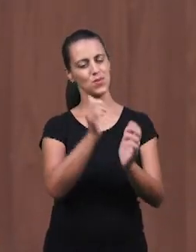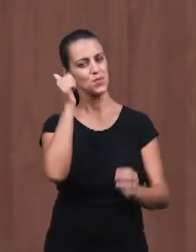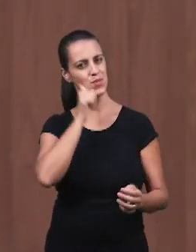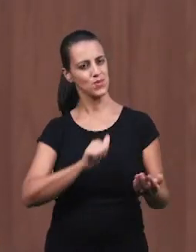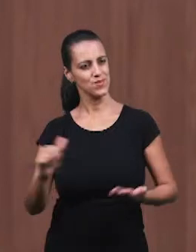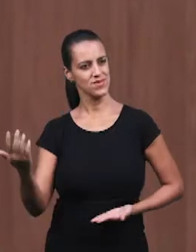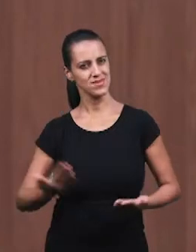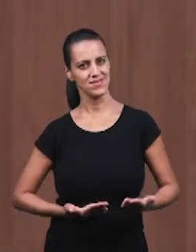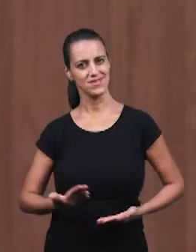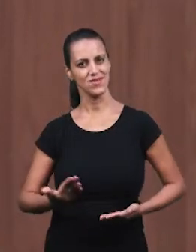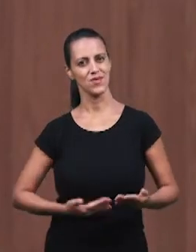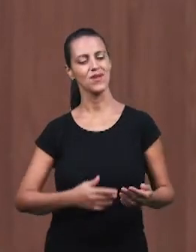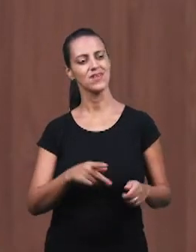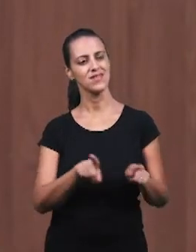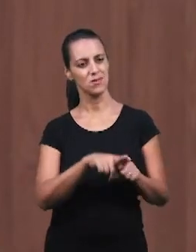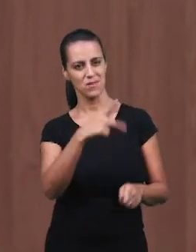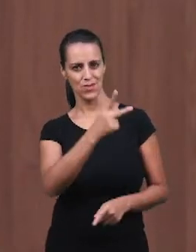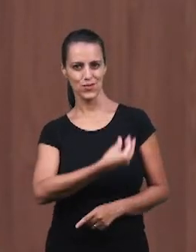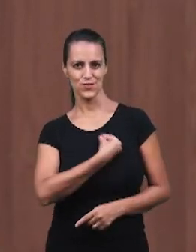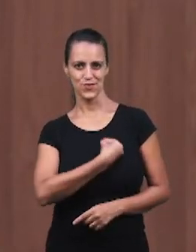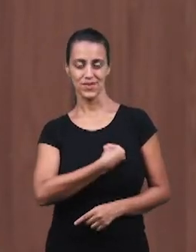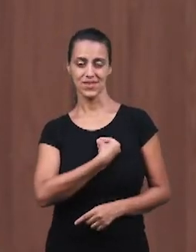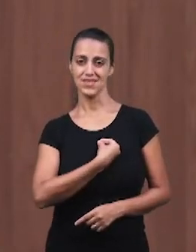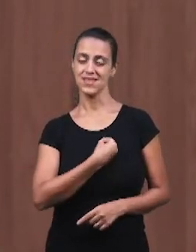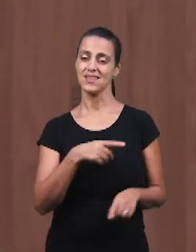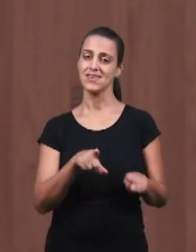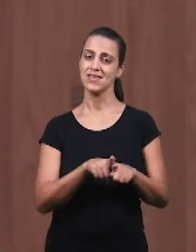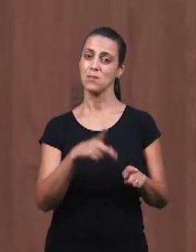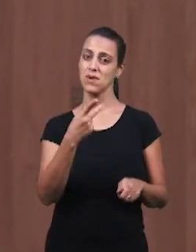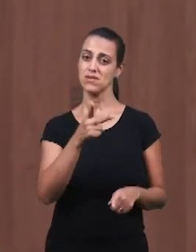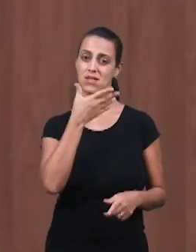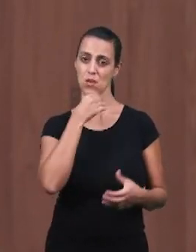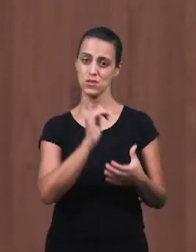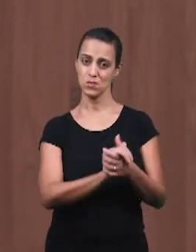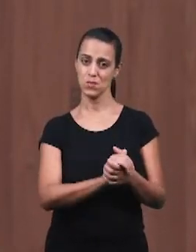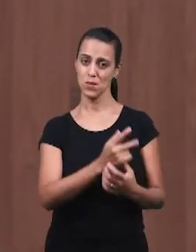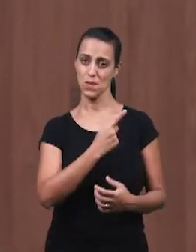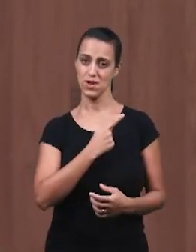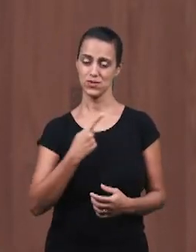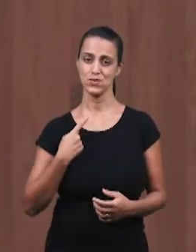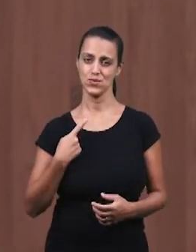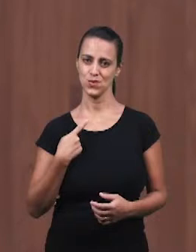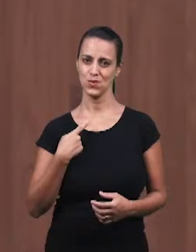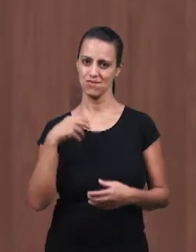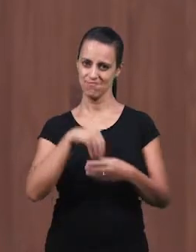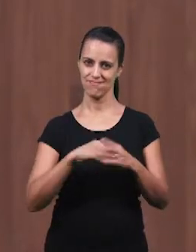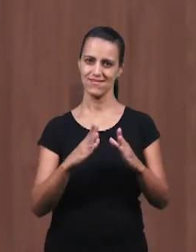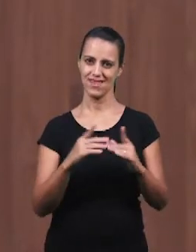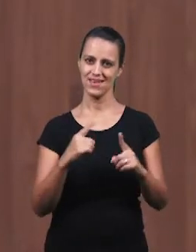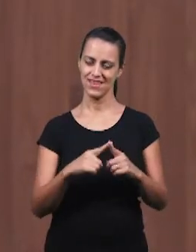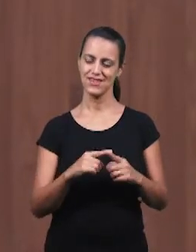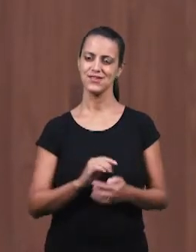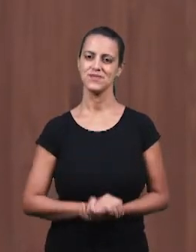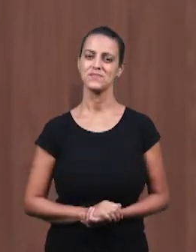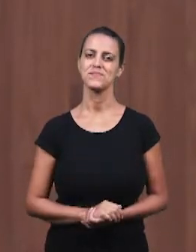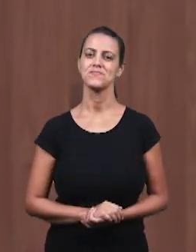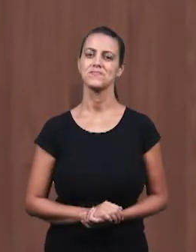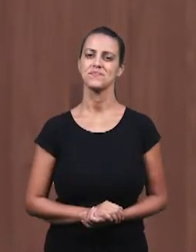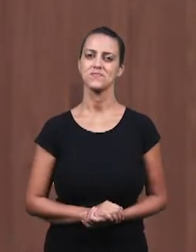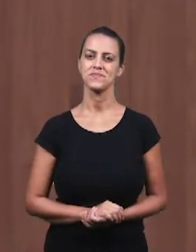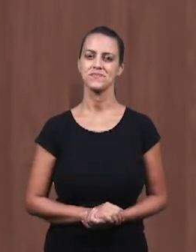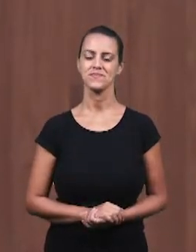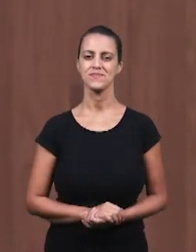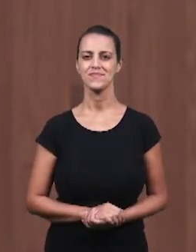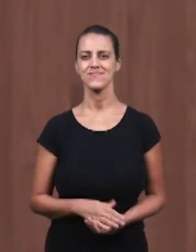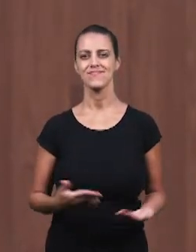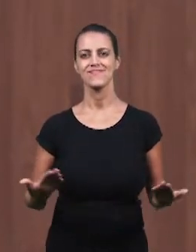grupo de senhoras da igreja aí e a vida da irmã também. E o seu esposo, que é o pastor, né, da igreja. Louvado seja